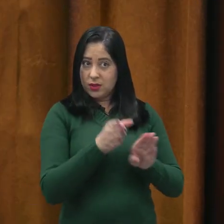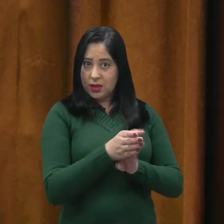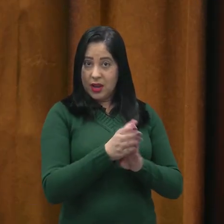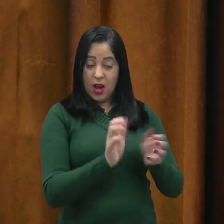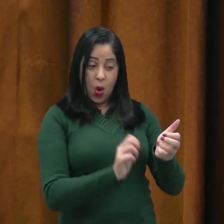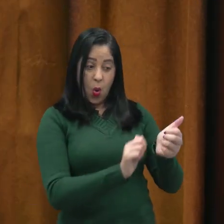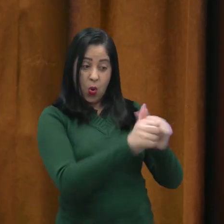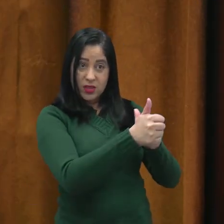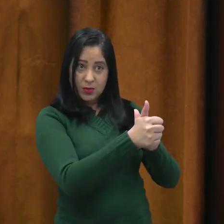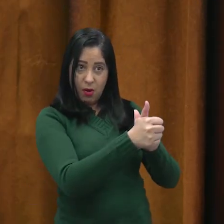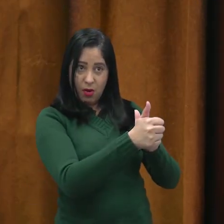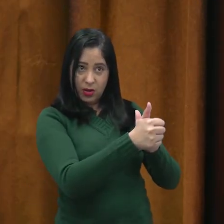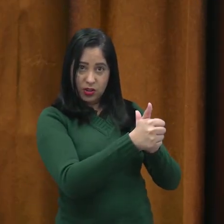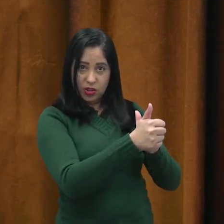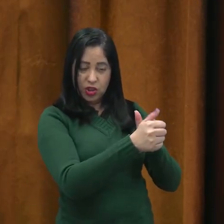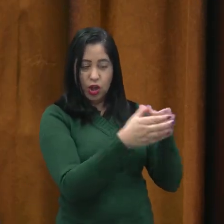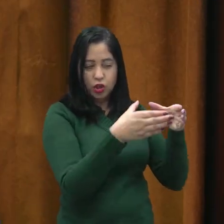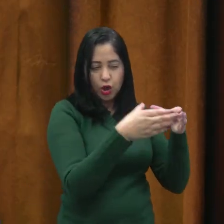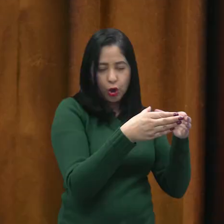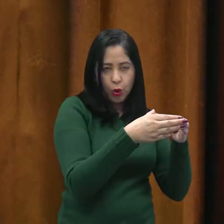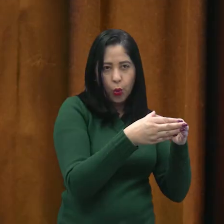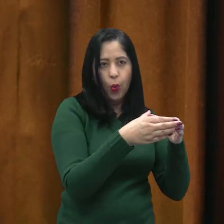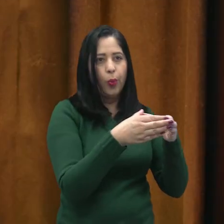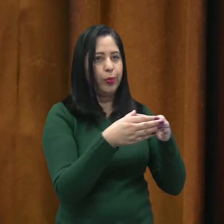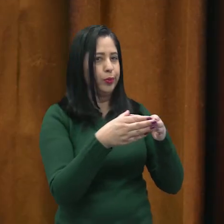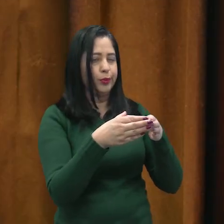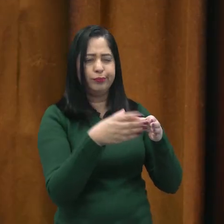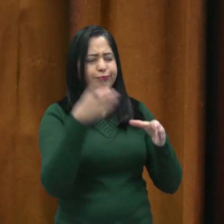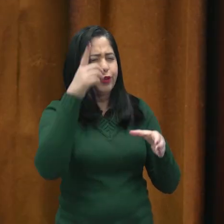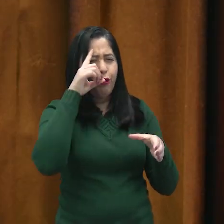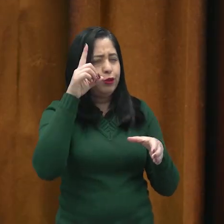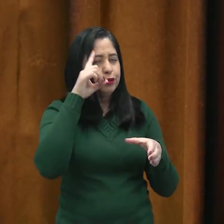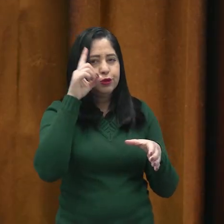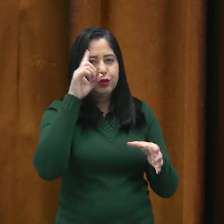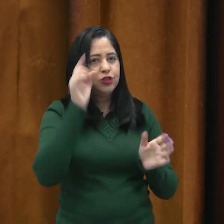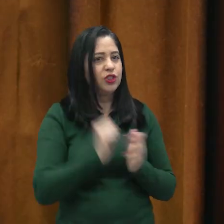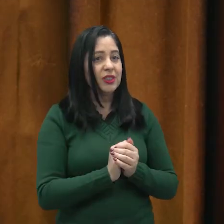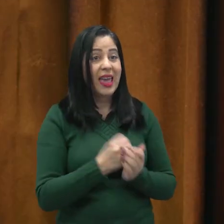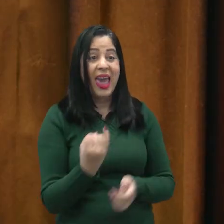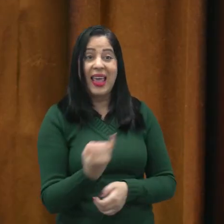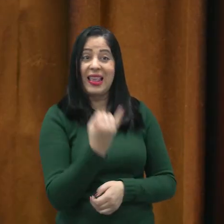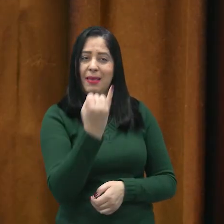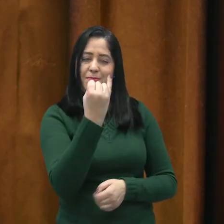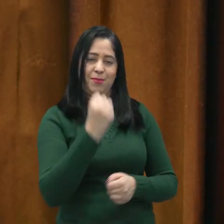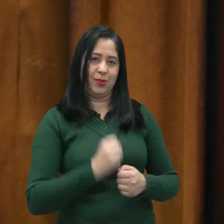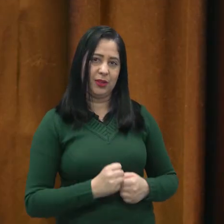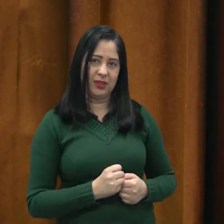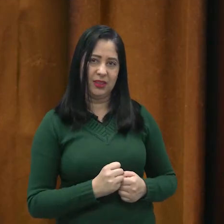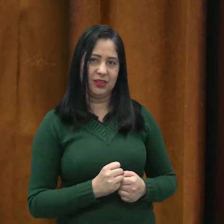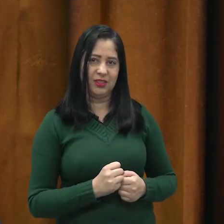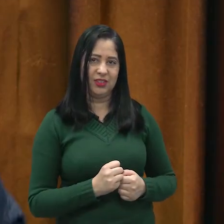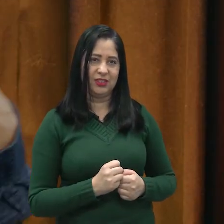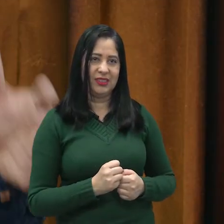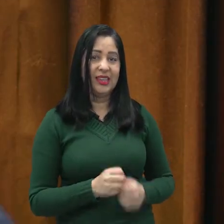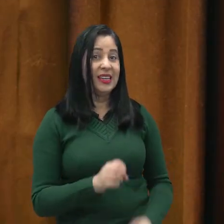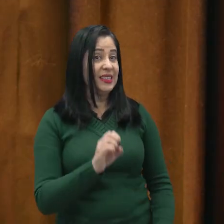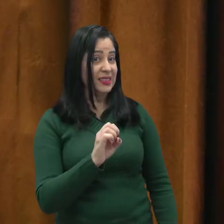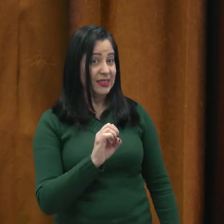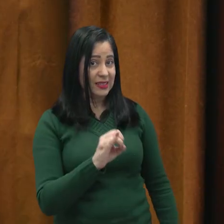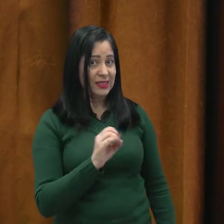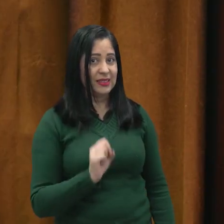saúde, não só o esporte de competição, o esporte do dia a dia, né? E o esporte, quando você passa por um